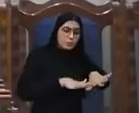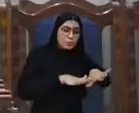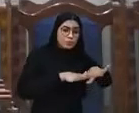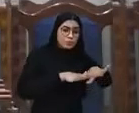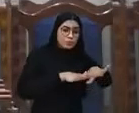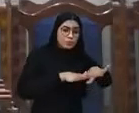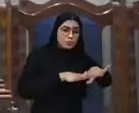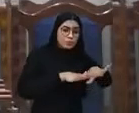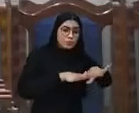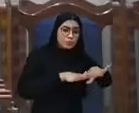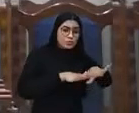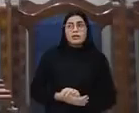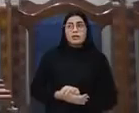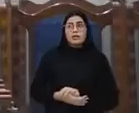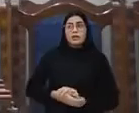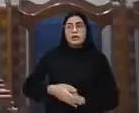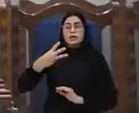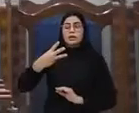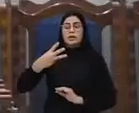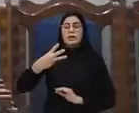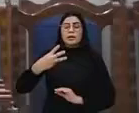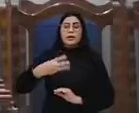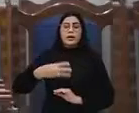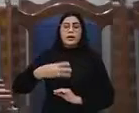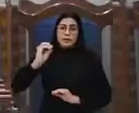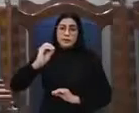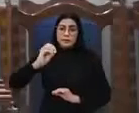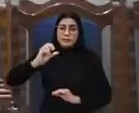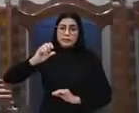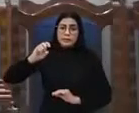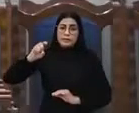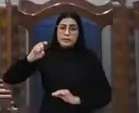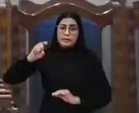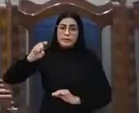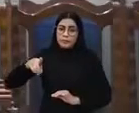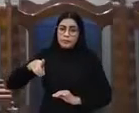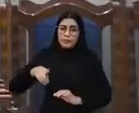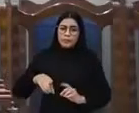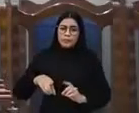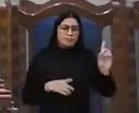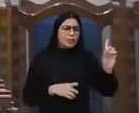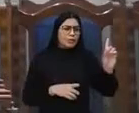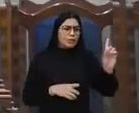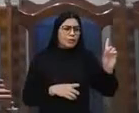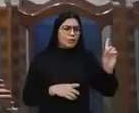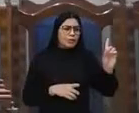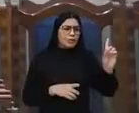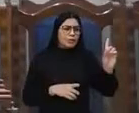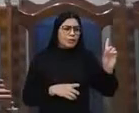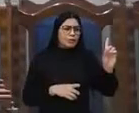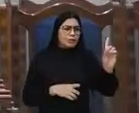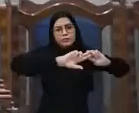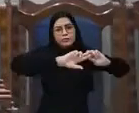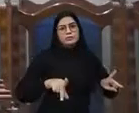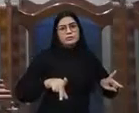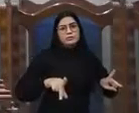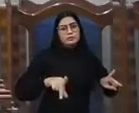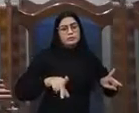haviam cerca de 30 mil deuses. Eram 30 mil